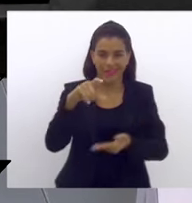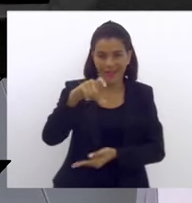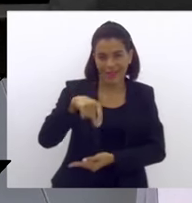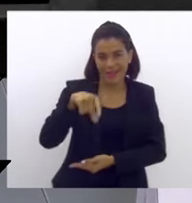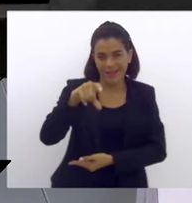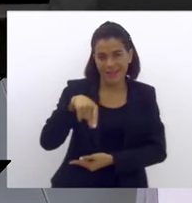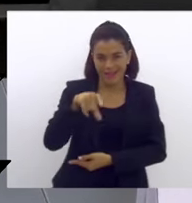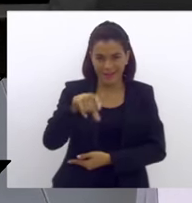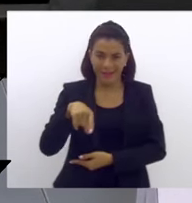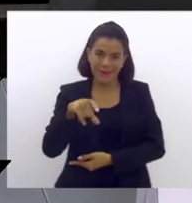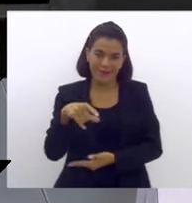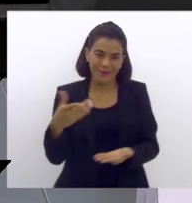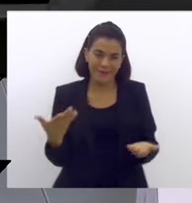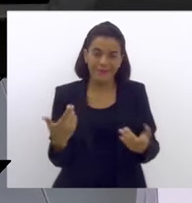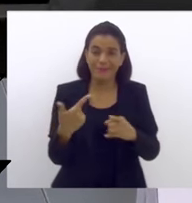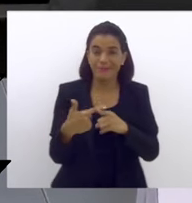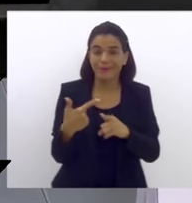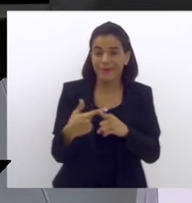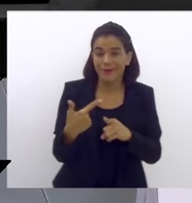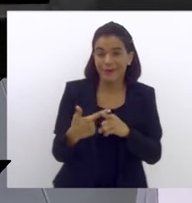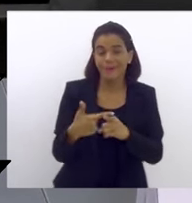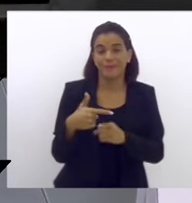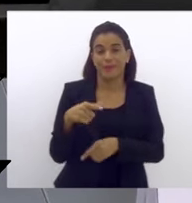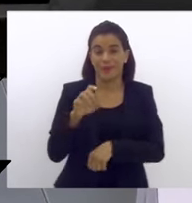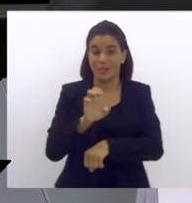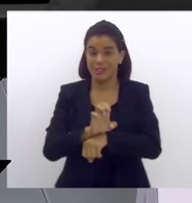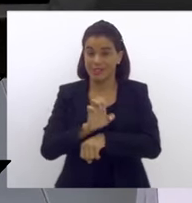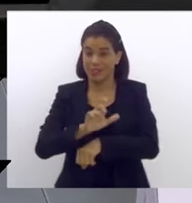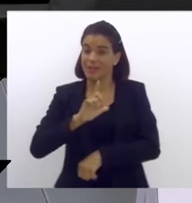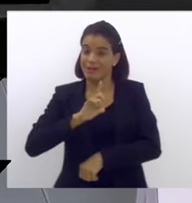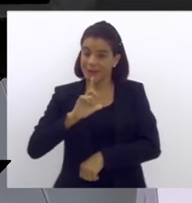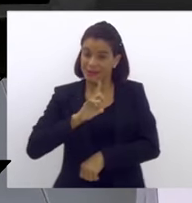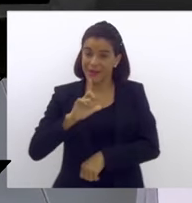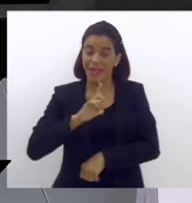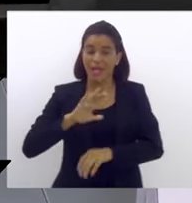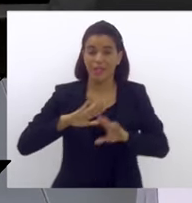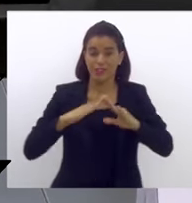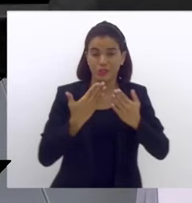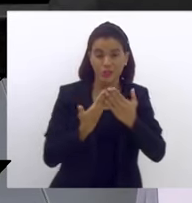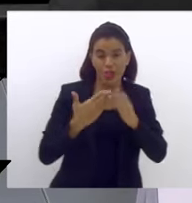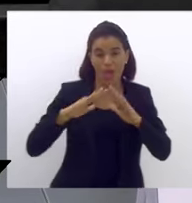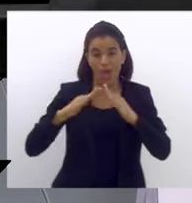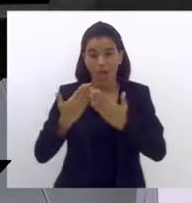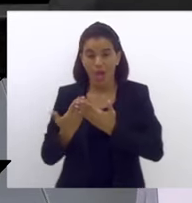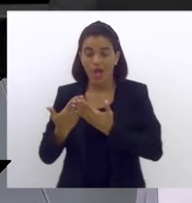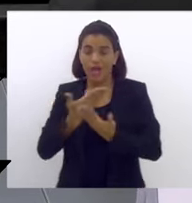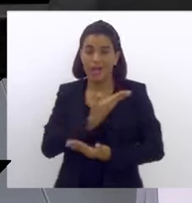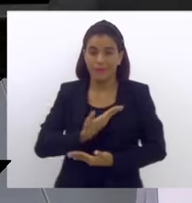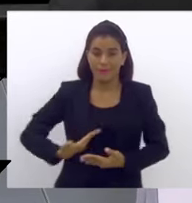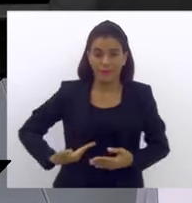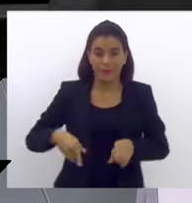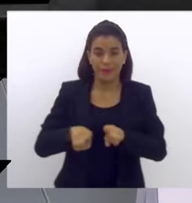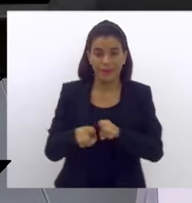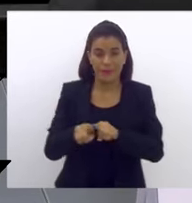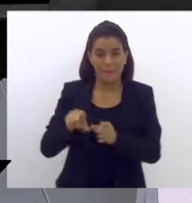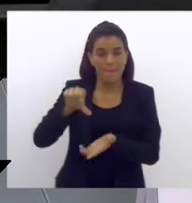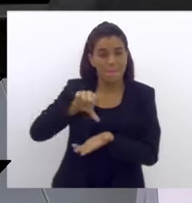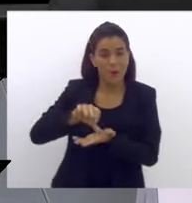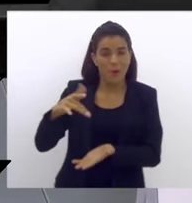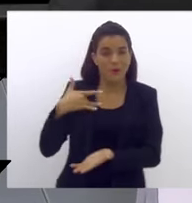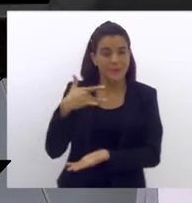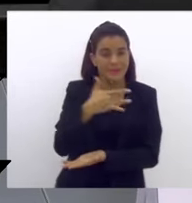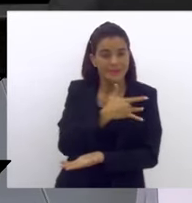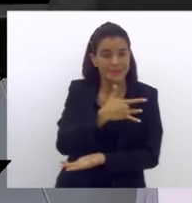cartões Afinal o Estado tem uma rede pública imensa de escolas de postos de saúde